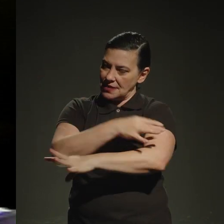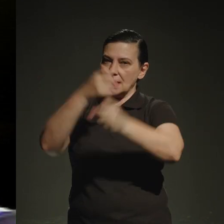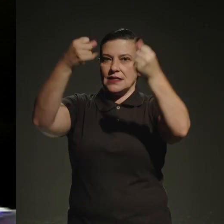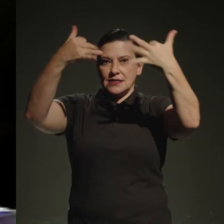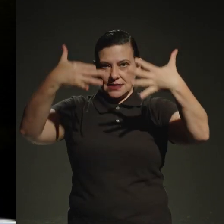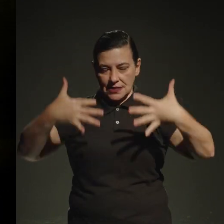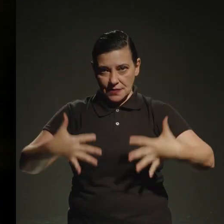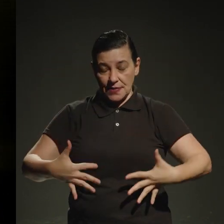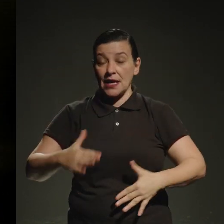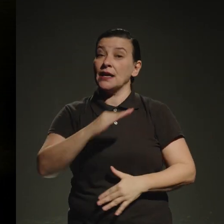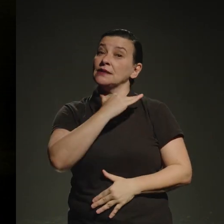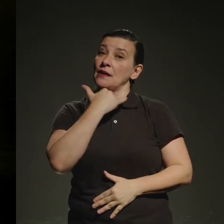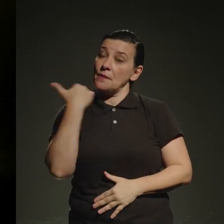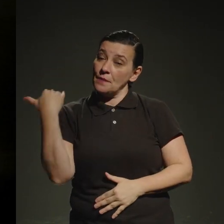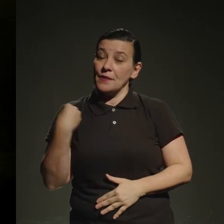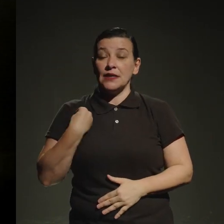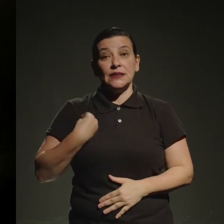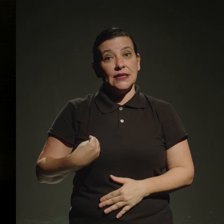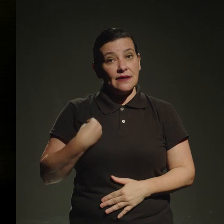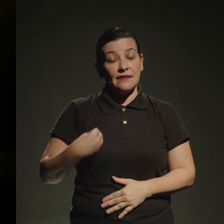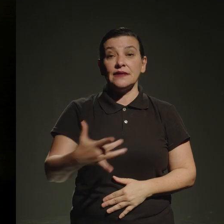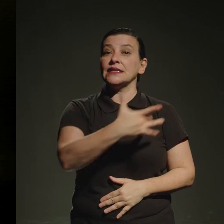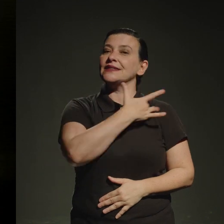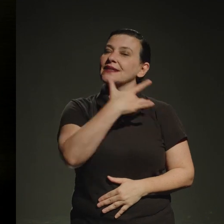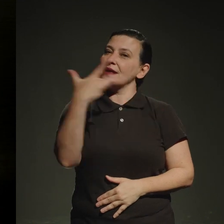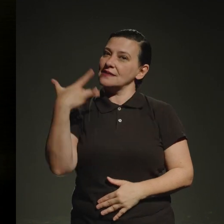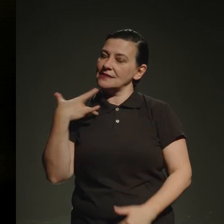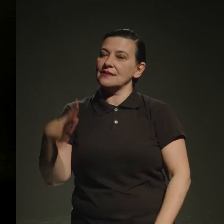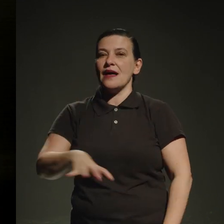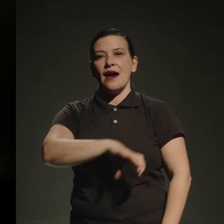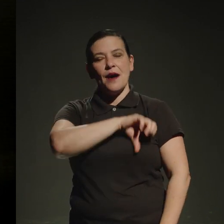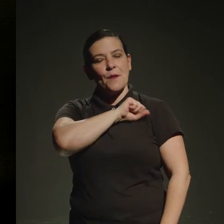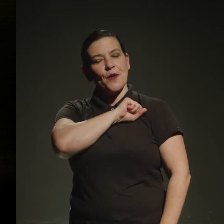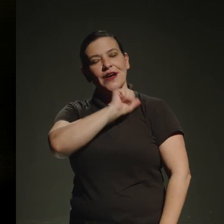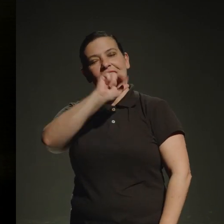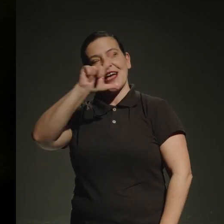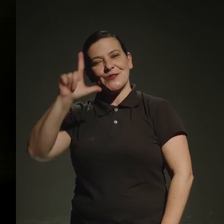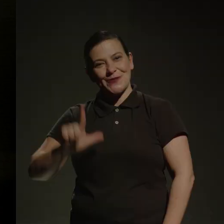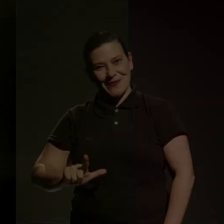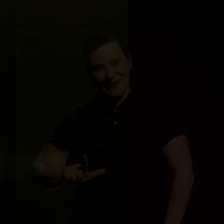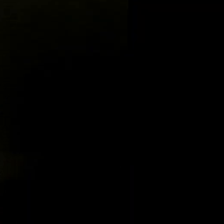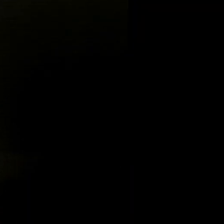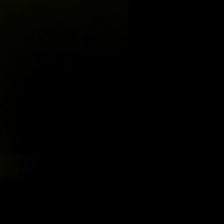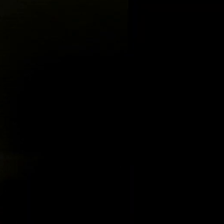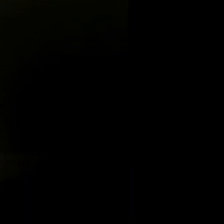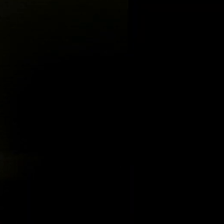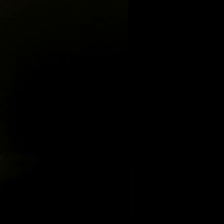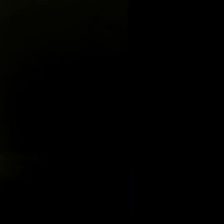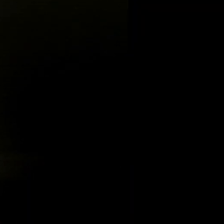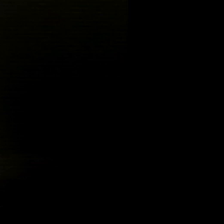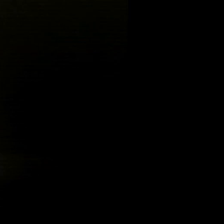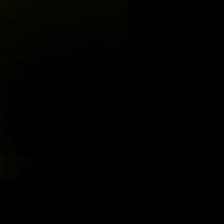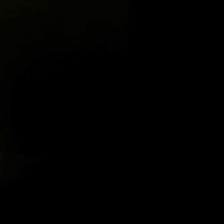Epílogo, onde se encerra a narrativa falando da morte, da vida, da saúde,